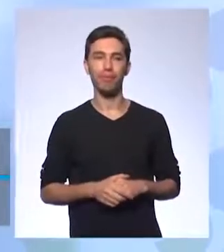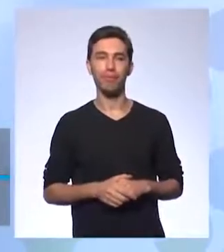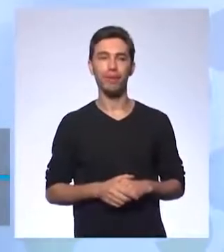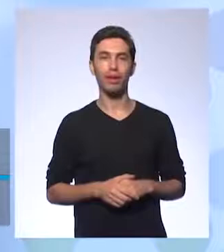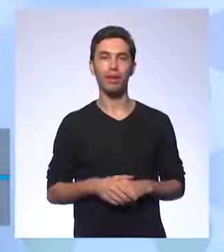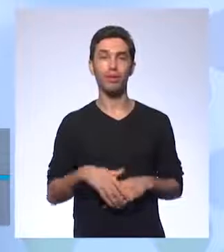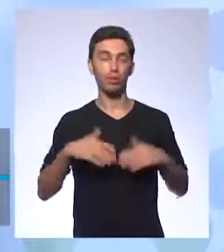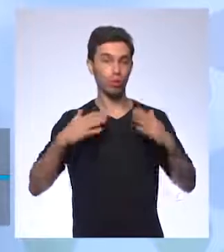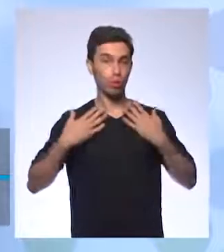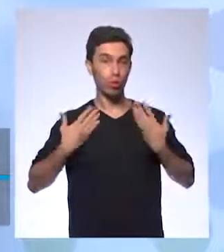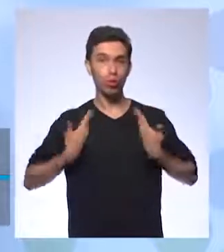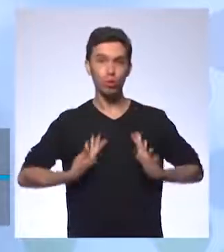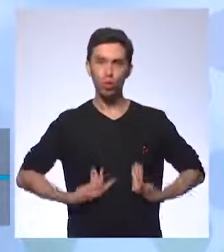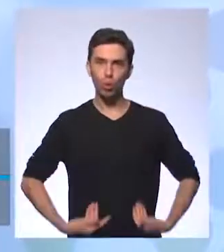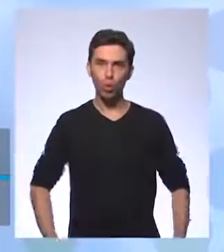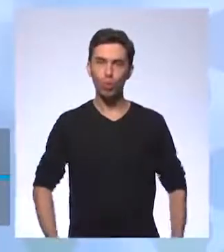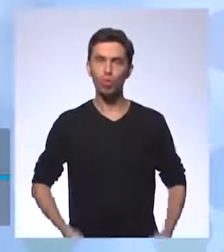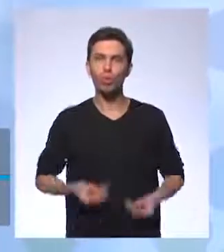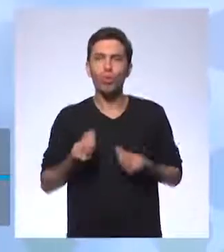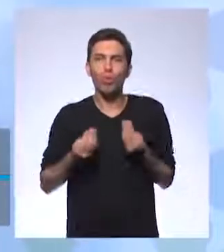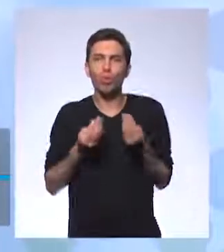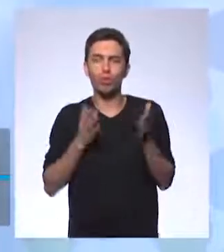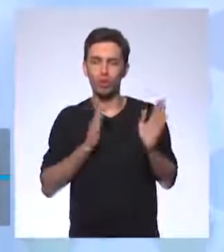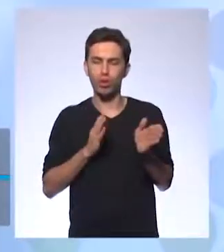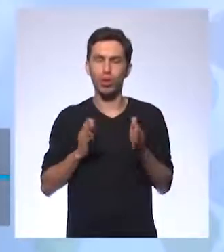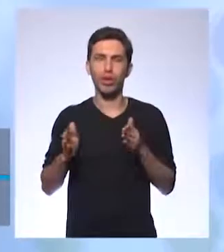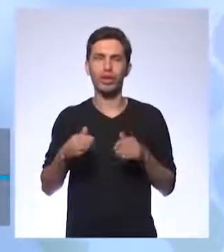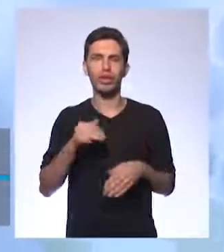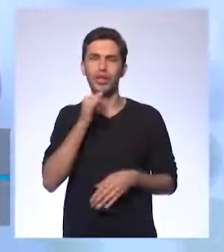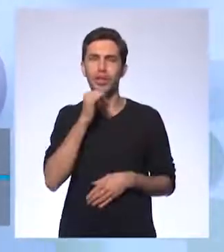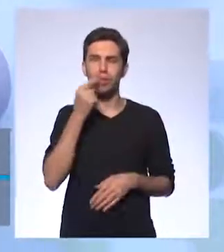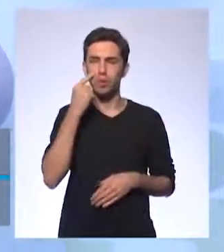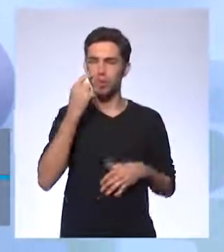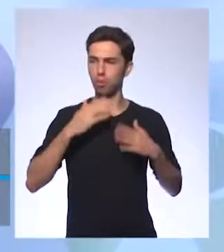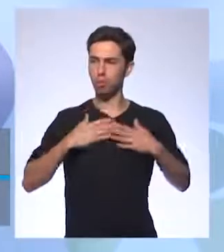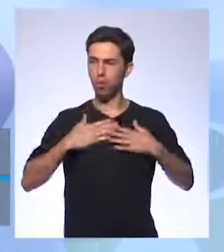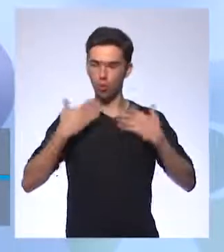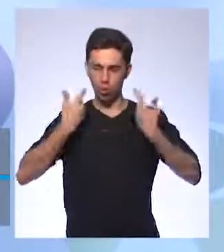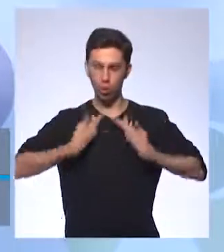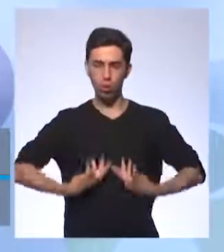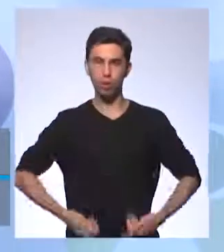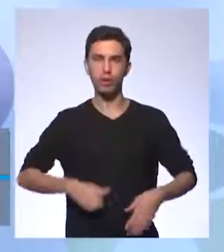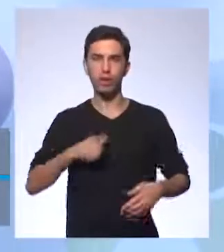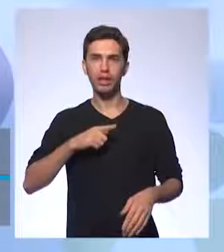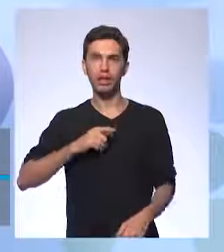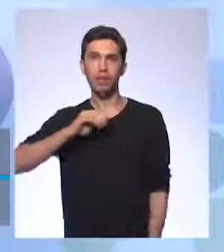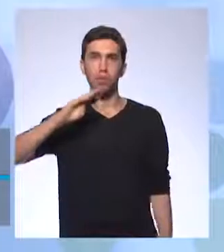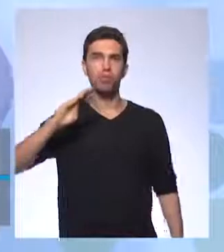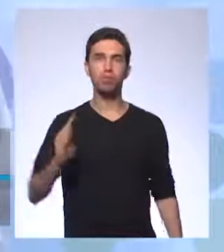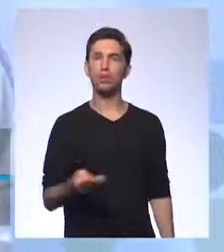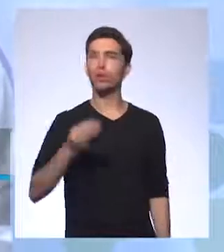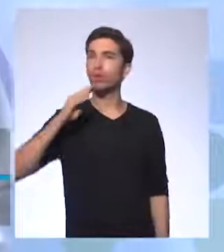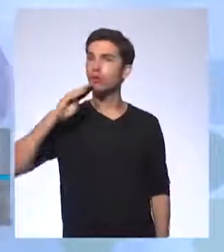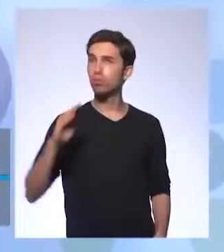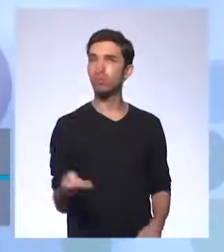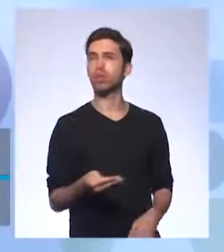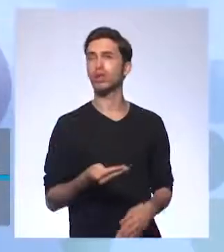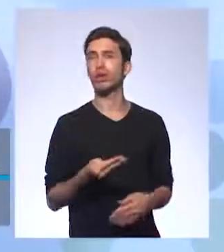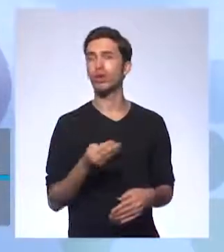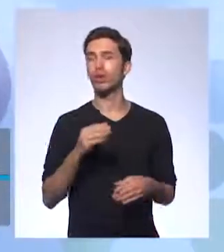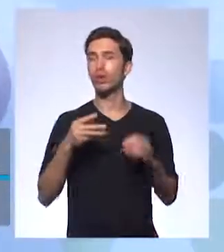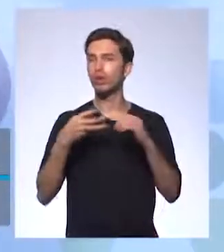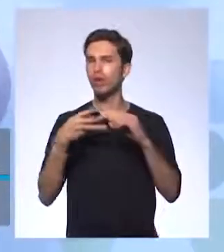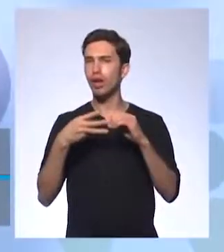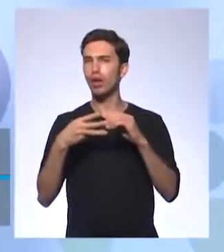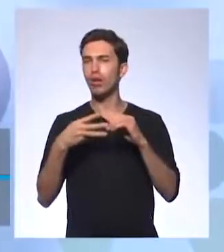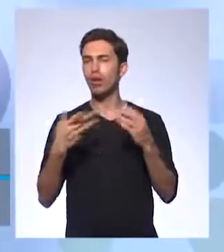no nosso corpo, né, como é que se organiza? Imagina, o meu corpo aqui tem bilhões, milhões, bilhões de células. Bom,